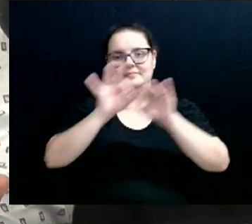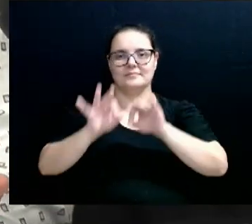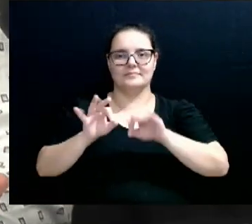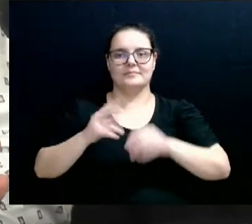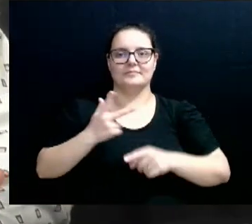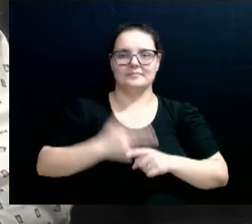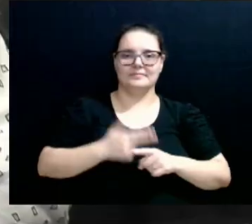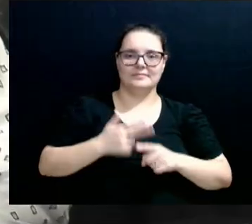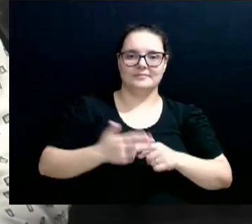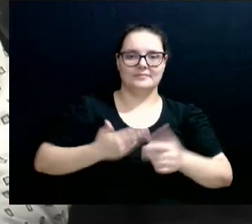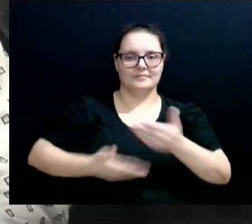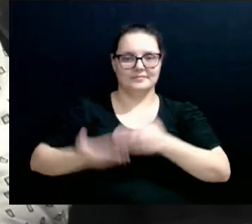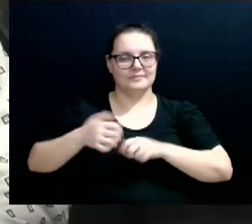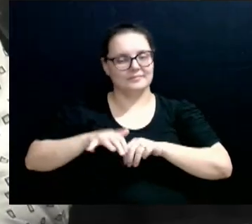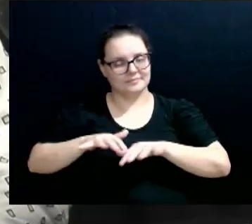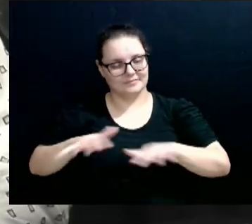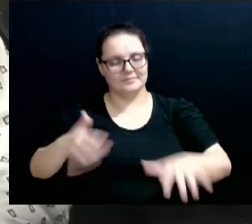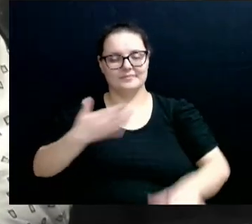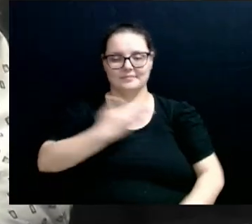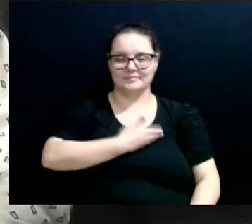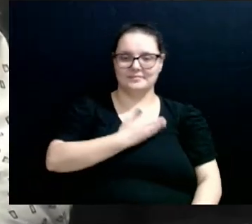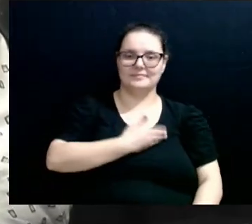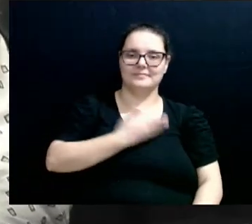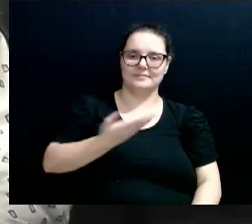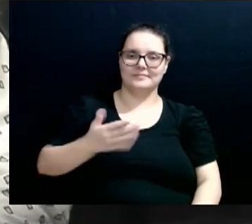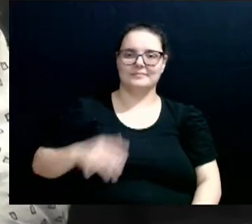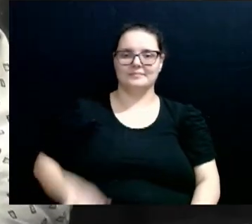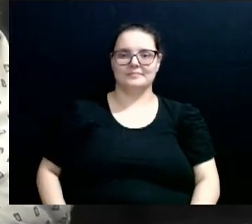esse episódio com colegas e amigos, porque quando